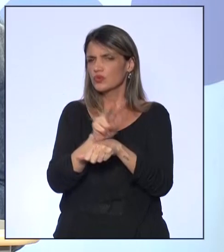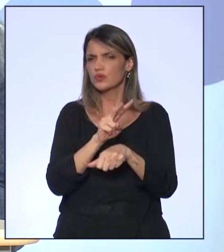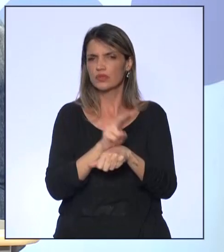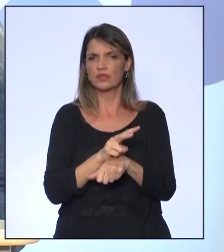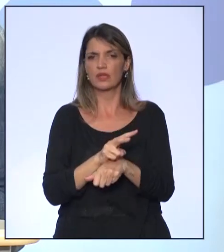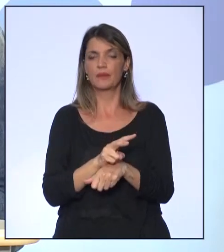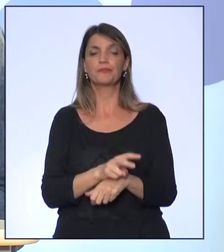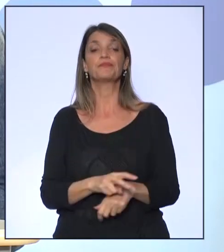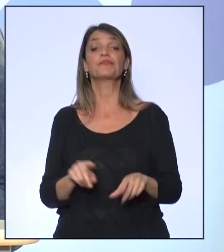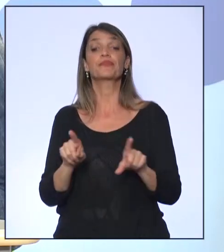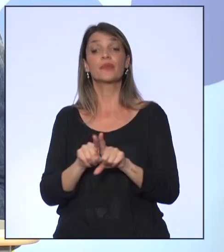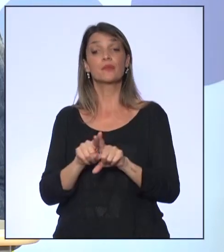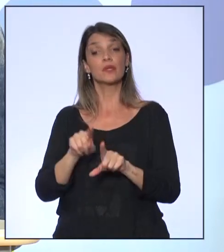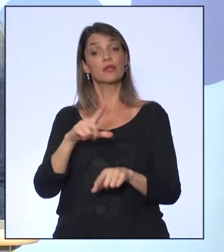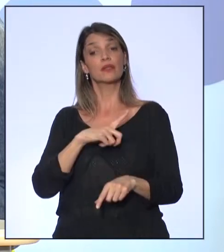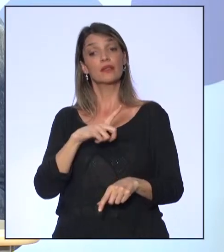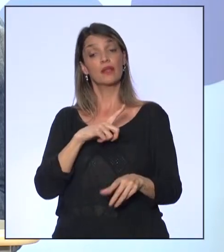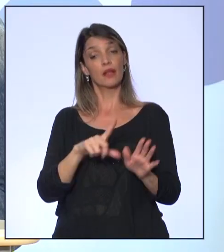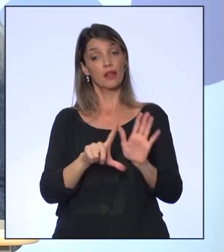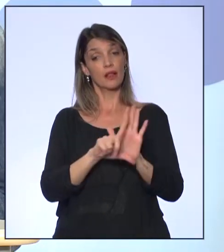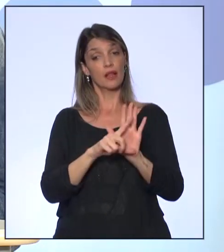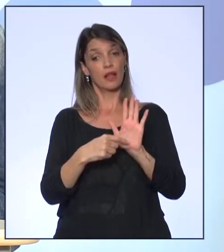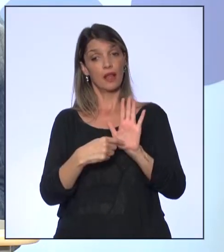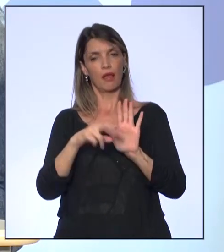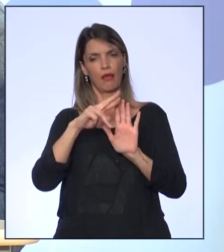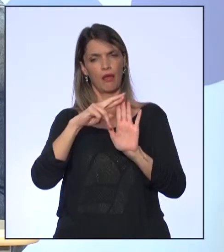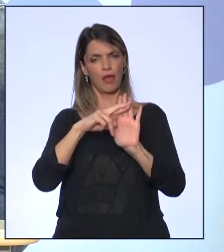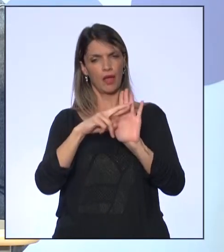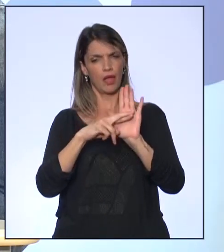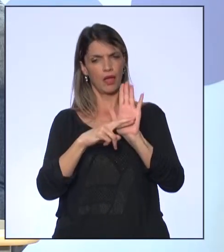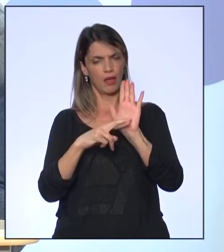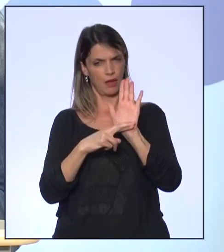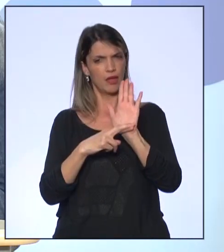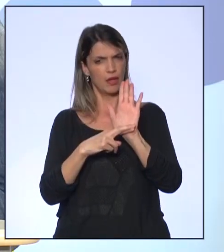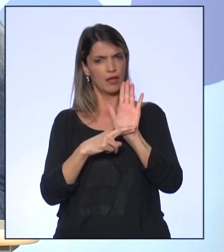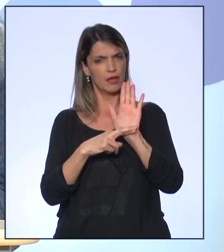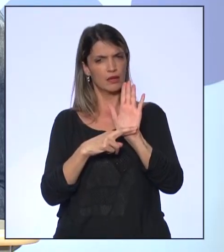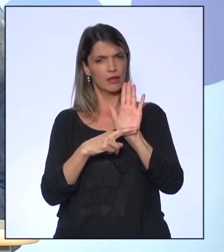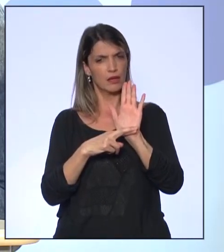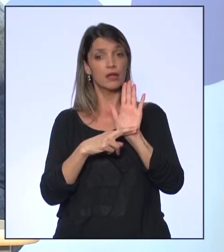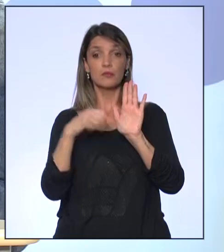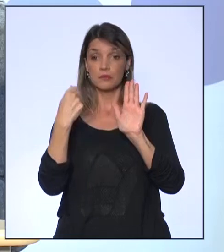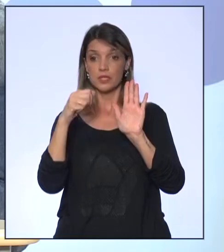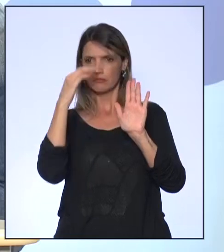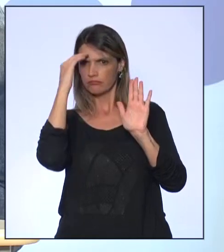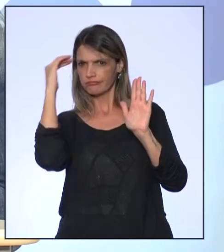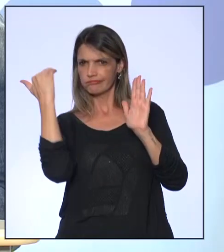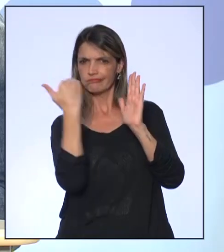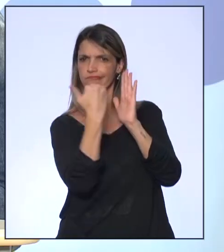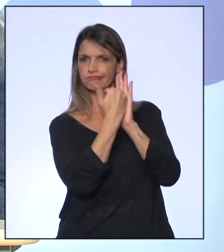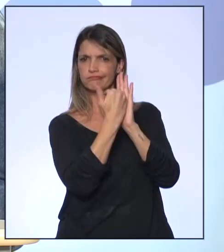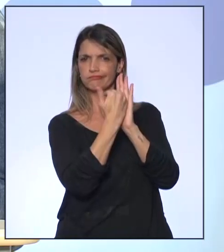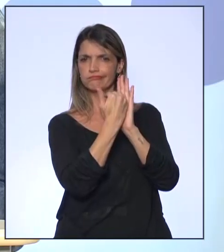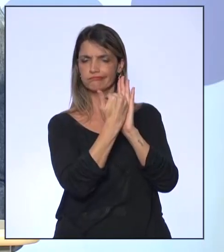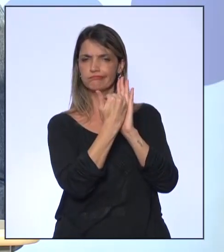tem, inclusive, né, citando na lei aqui, regras claras contra a questão de você,